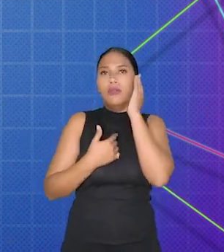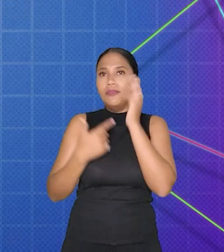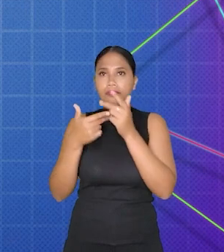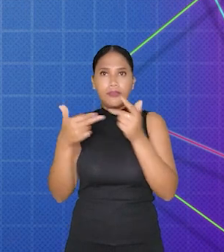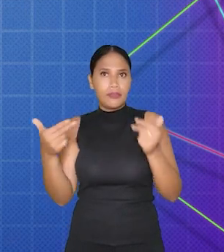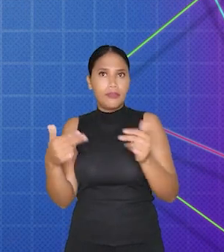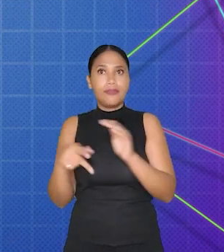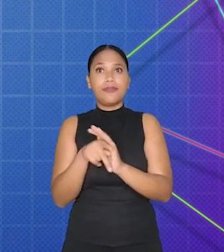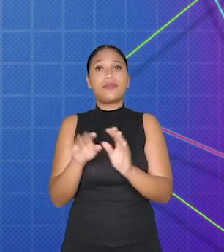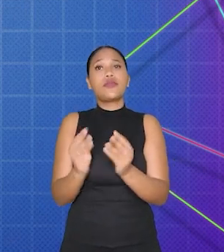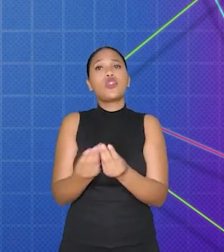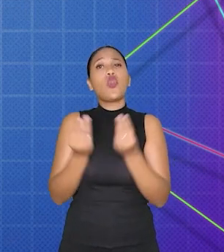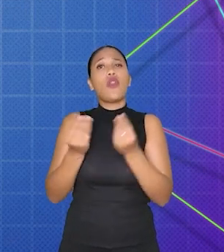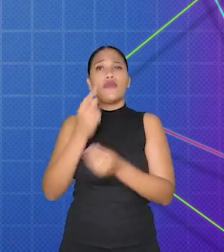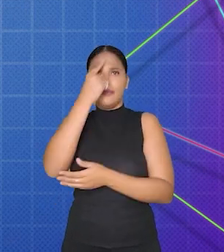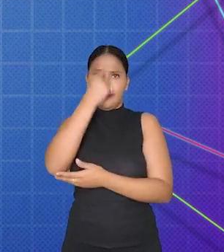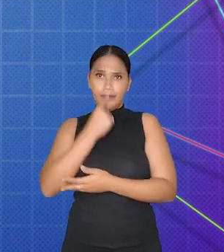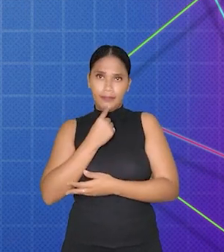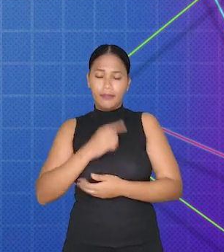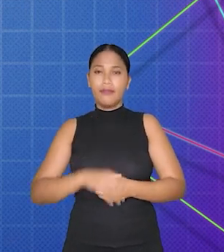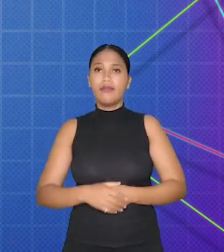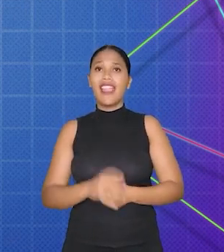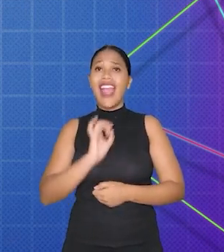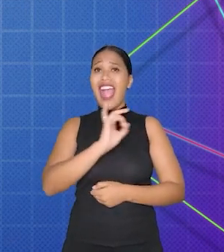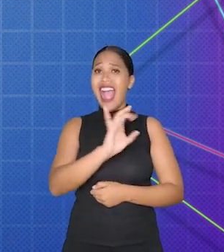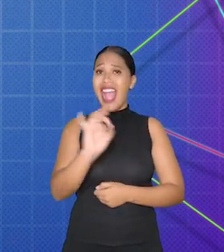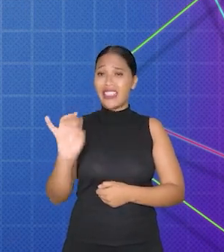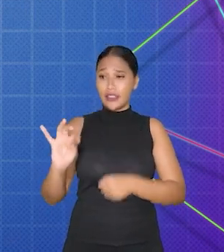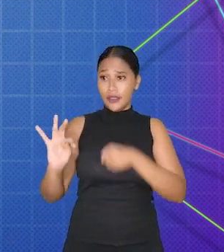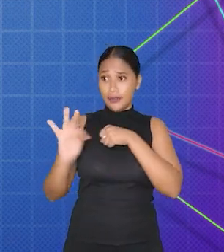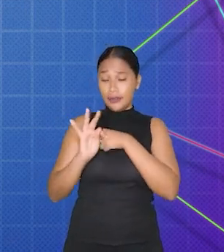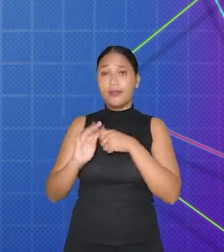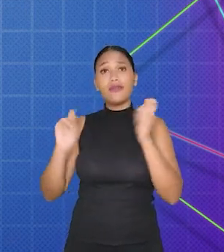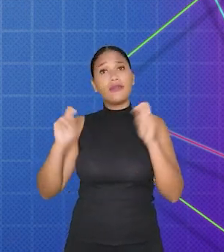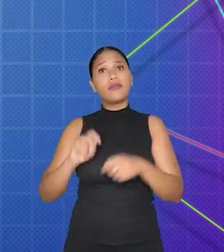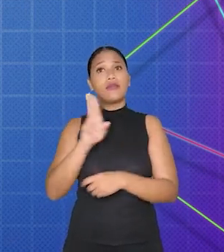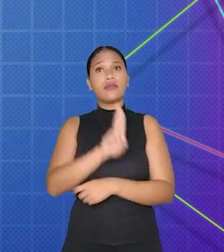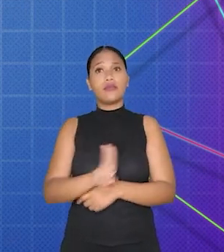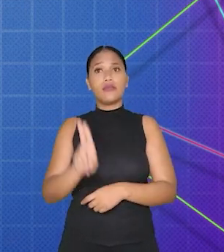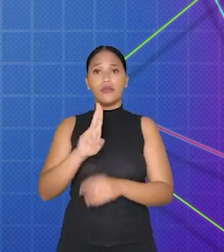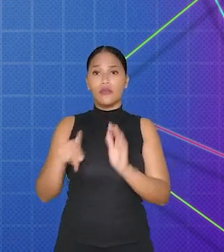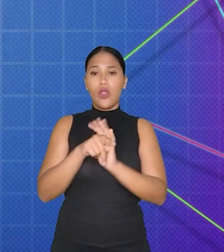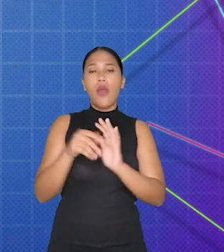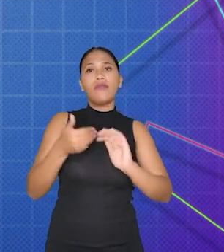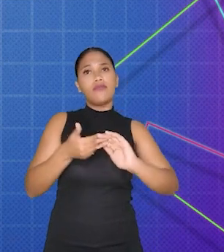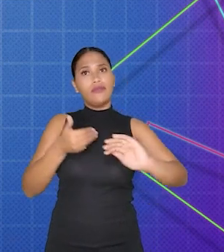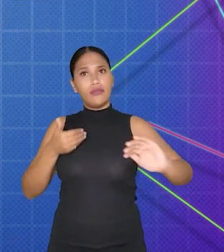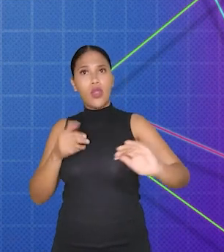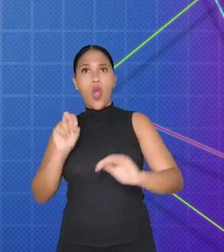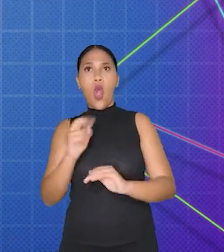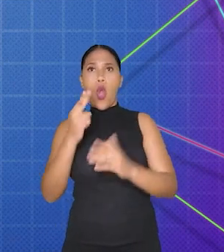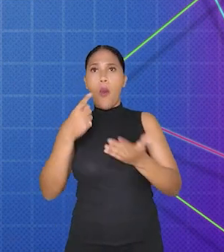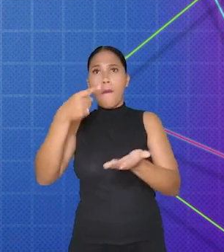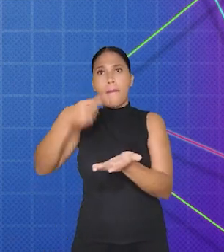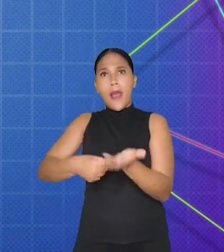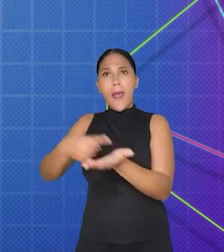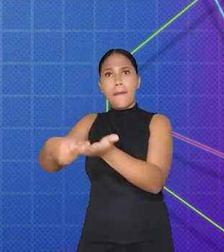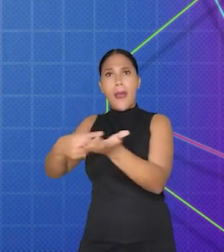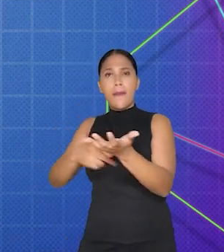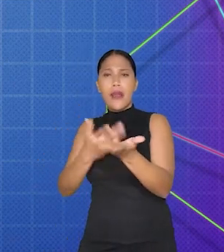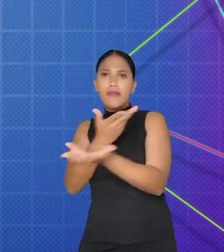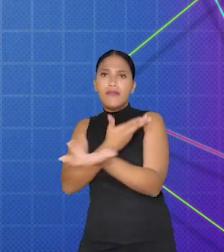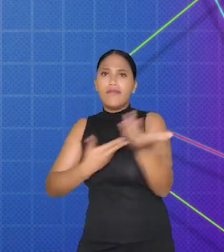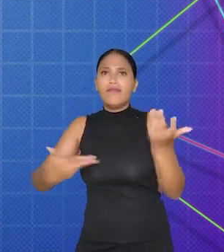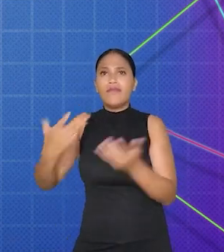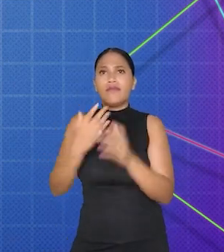desejado, o que pode ajudar a suavizar a imagem. Cada uma dessas técnicas pode ser utilizada de forma isolada ou